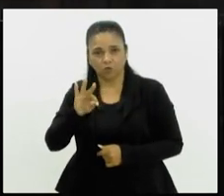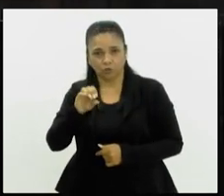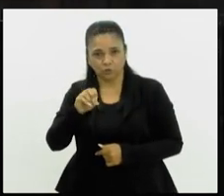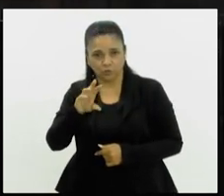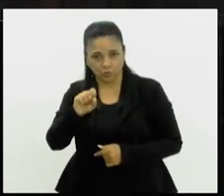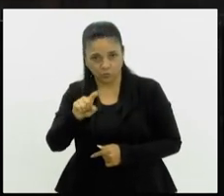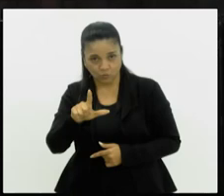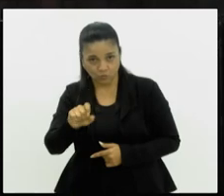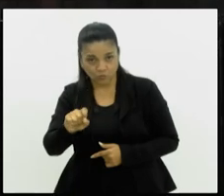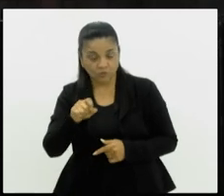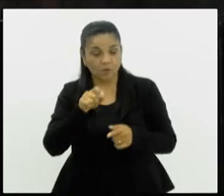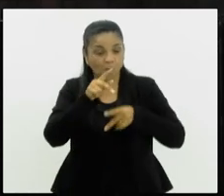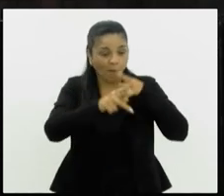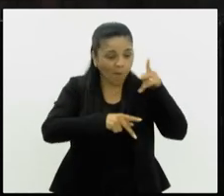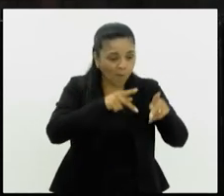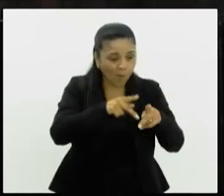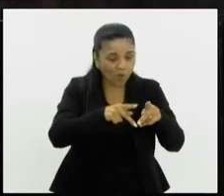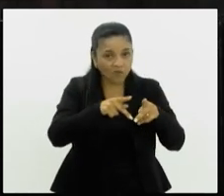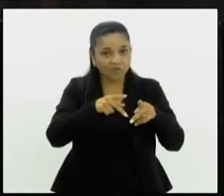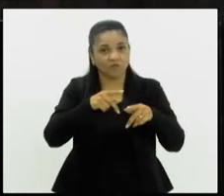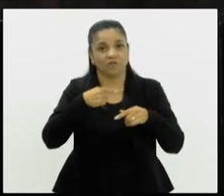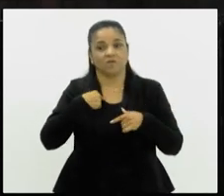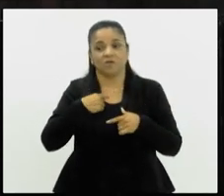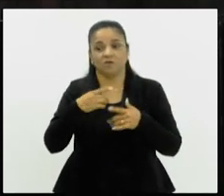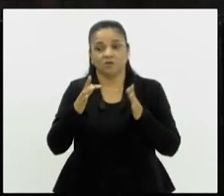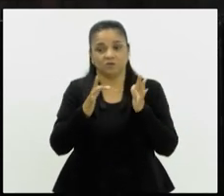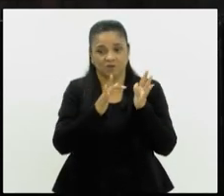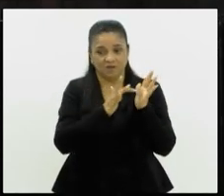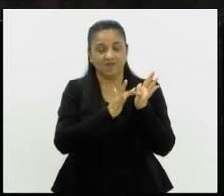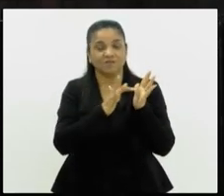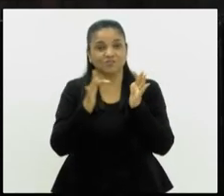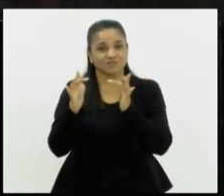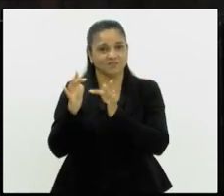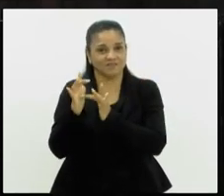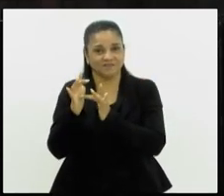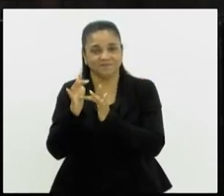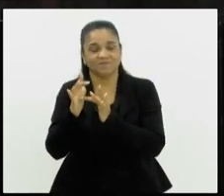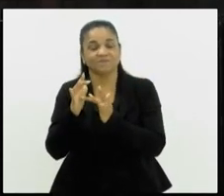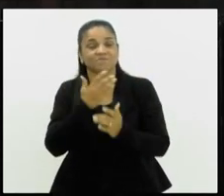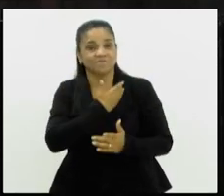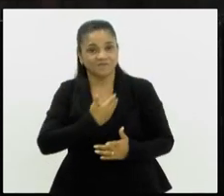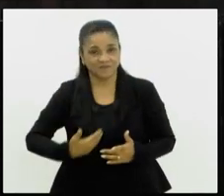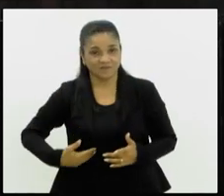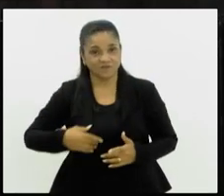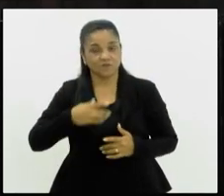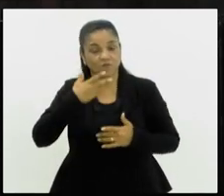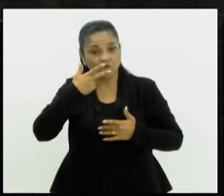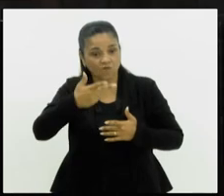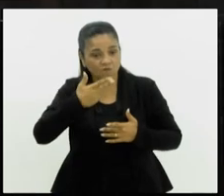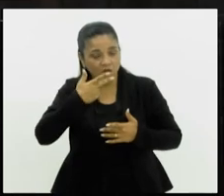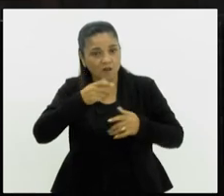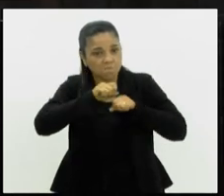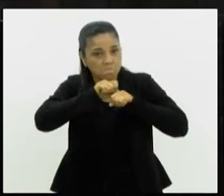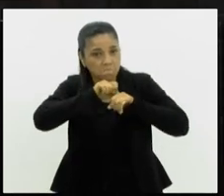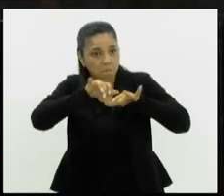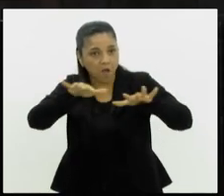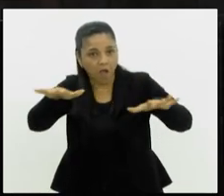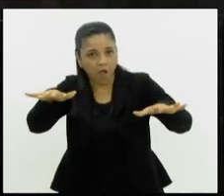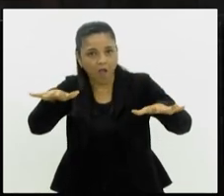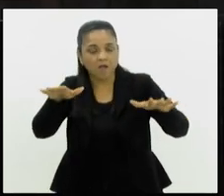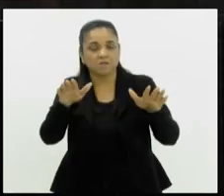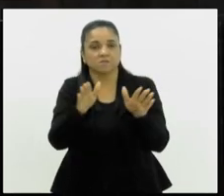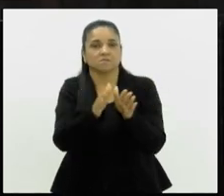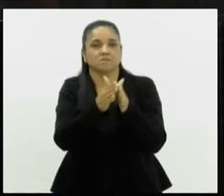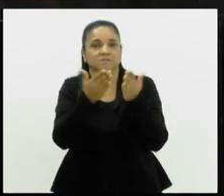Ide, falai sobre mim, mas mais do que isso, transforme a minha palavra naquilo